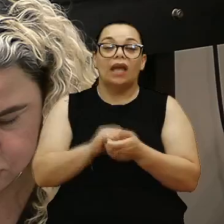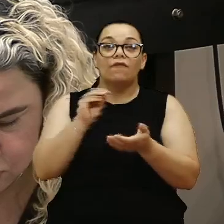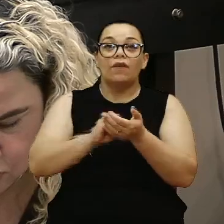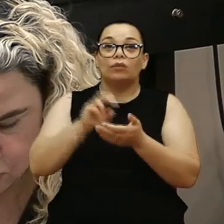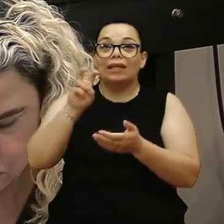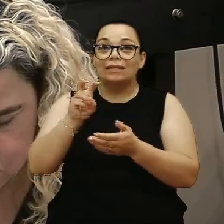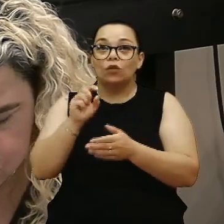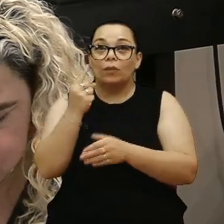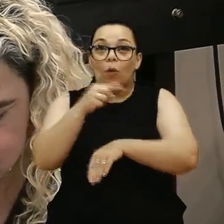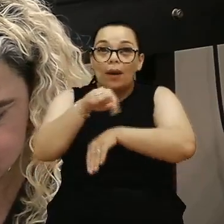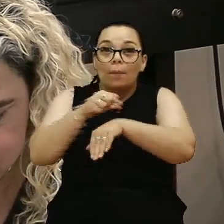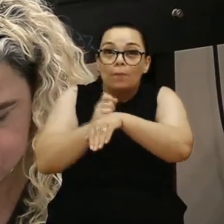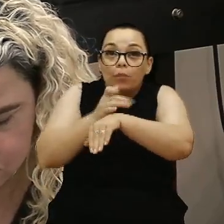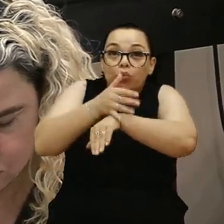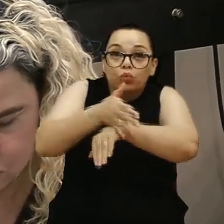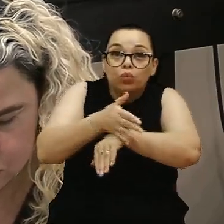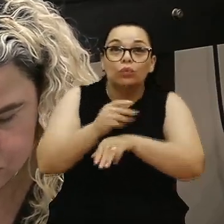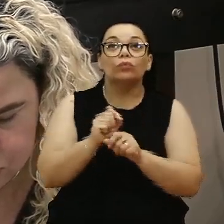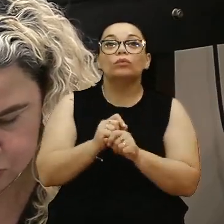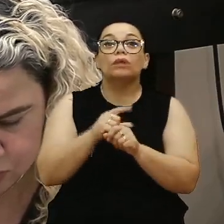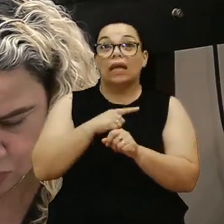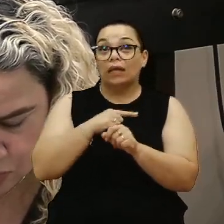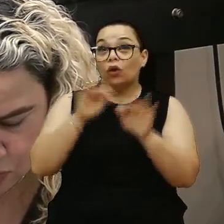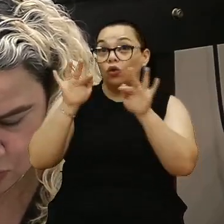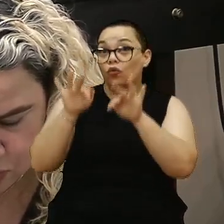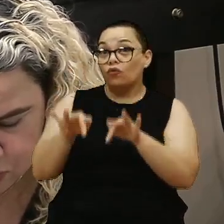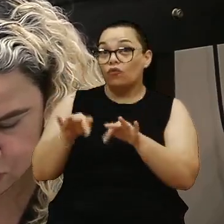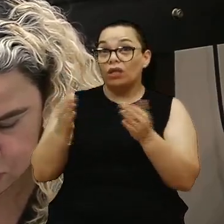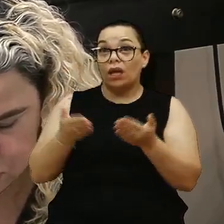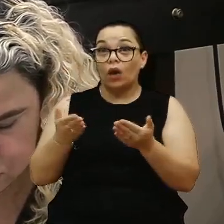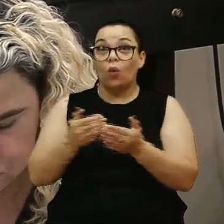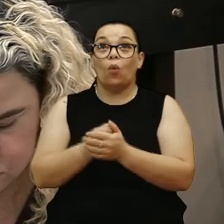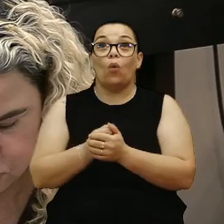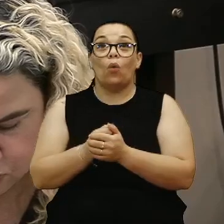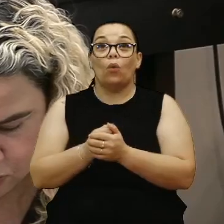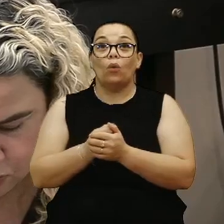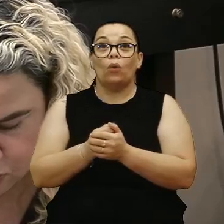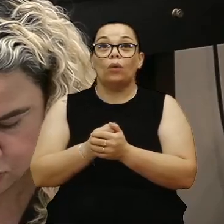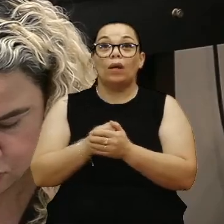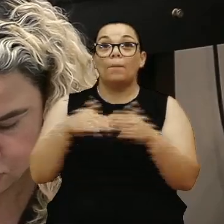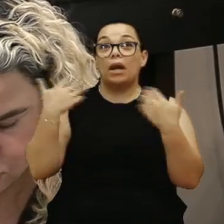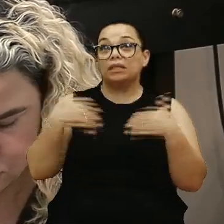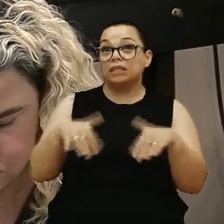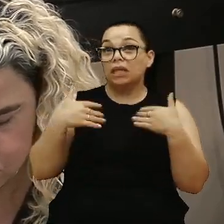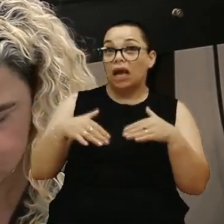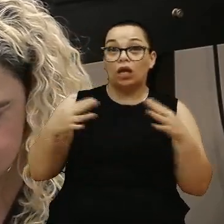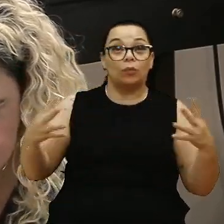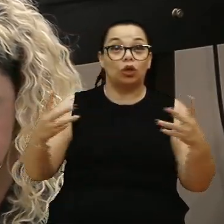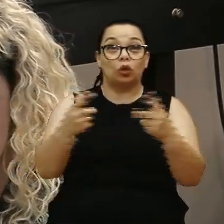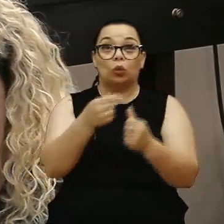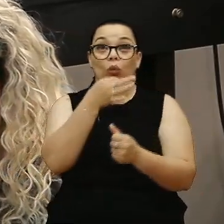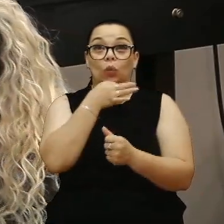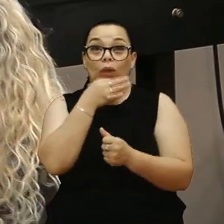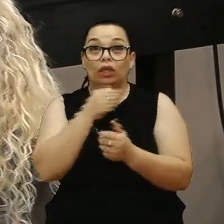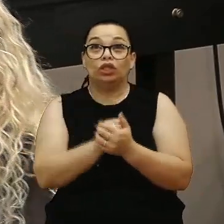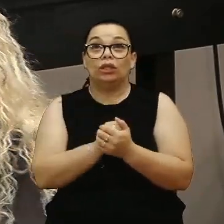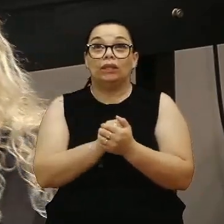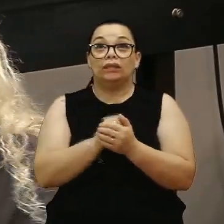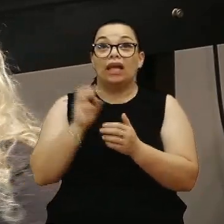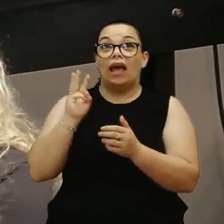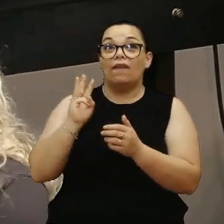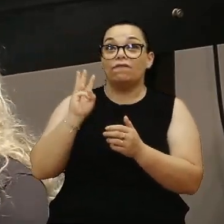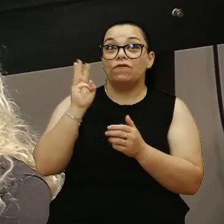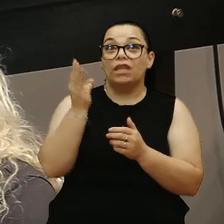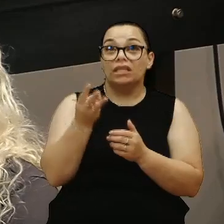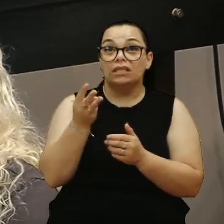e o que a gente tem até agora? A gente vai ter aqui, no finalzinho da sessão, a passagem mais cara para tu, caxiense. A Visat continua